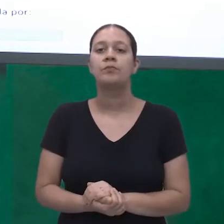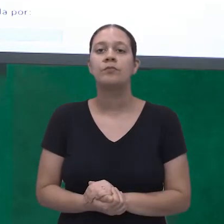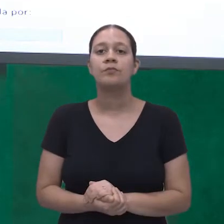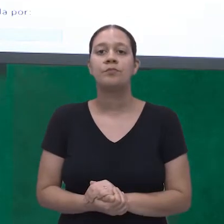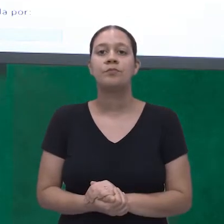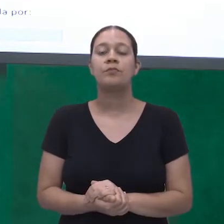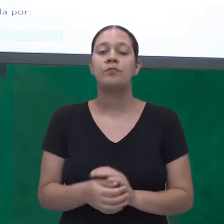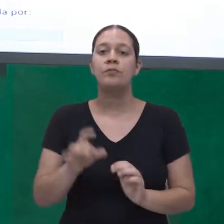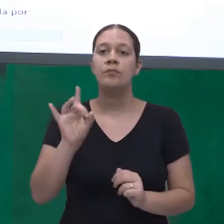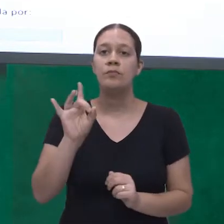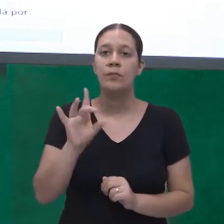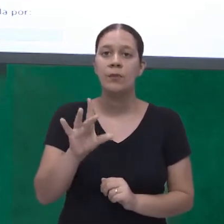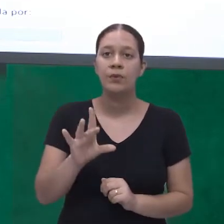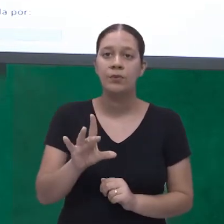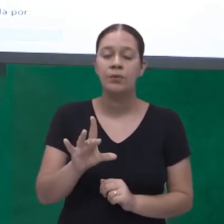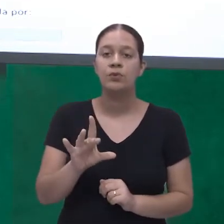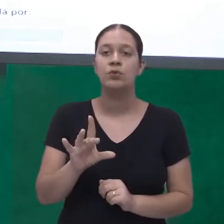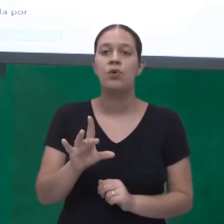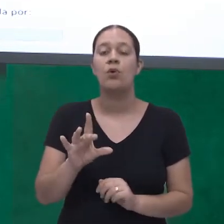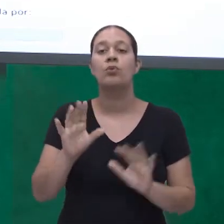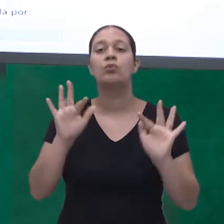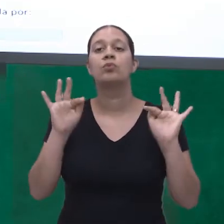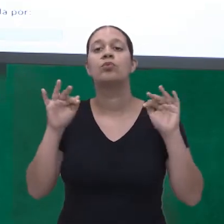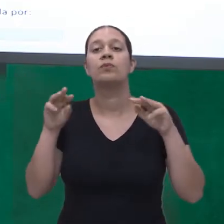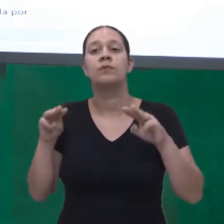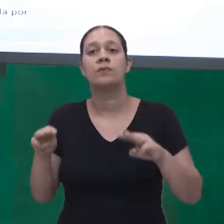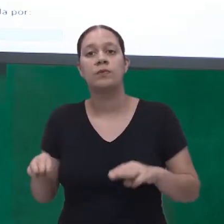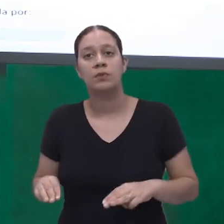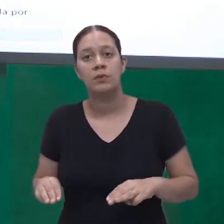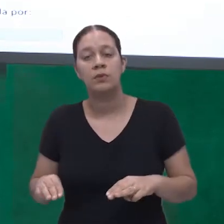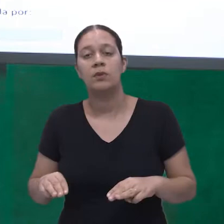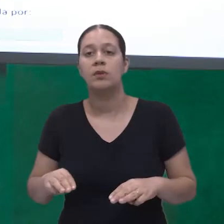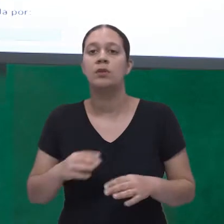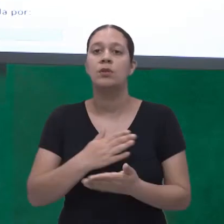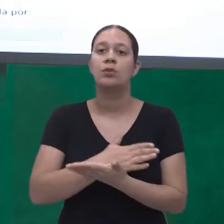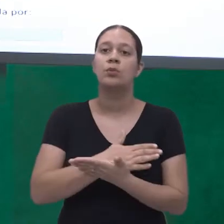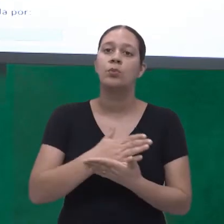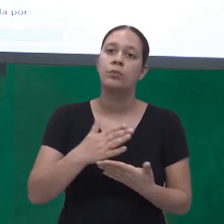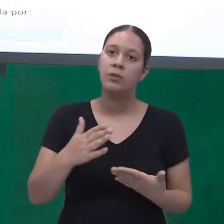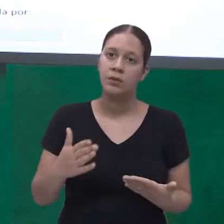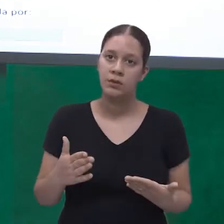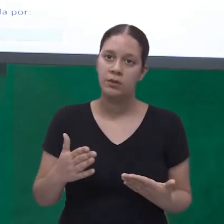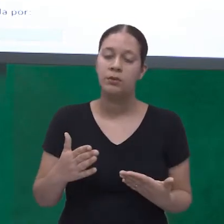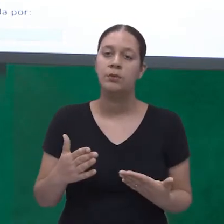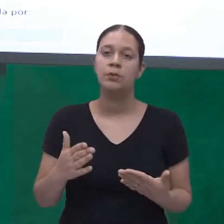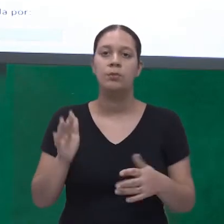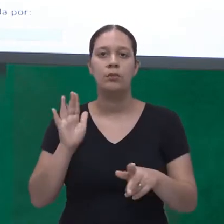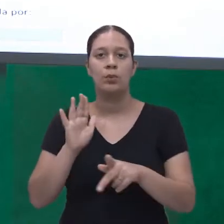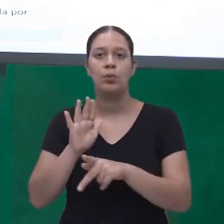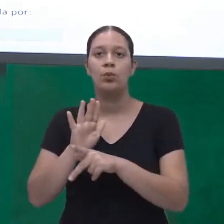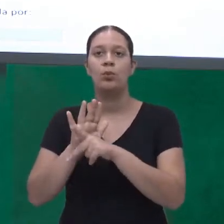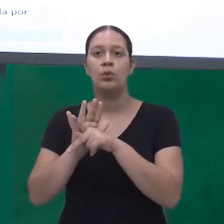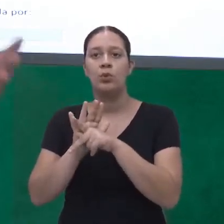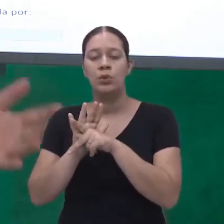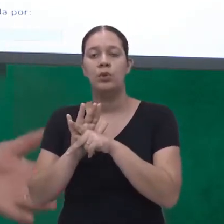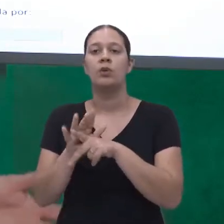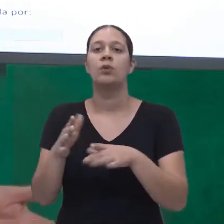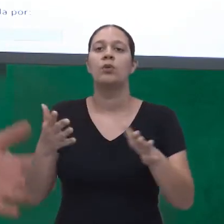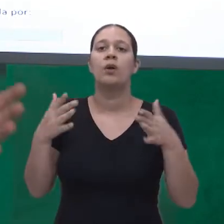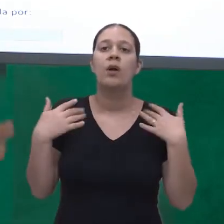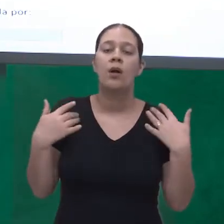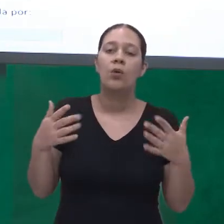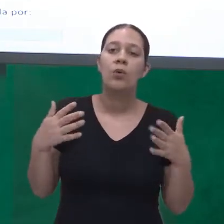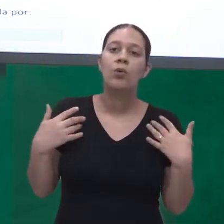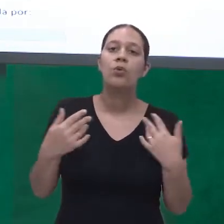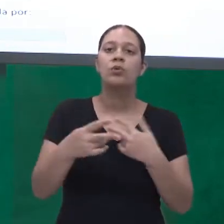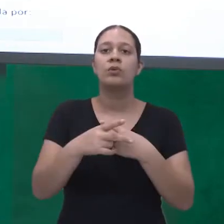ela depende apenas do estado final e do estado inicial. É assim com entalpia, o calor dos